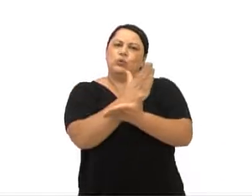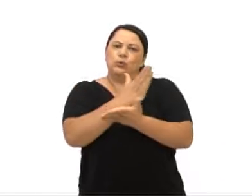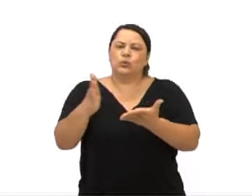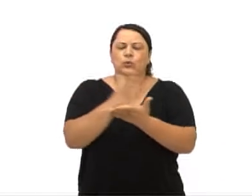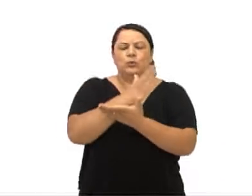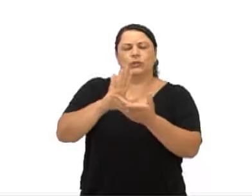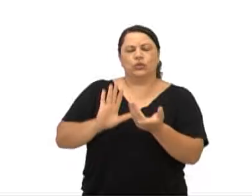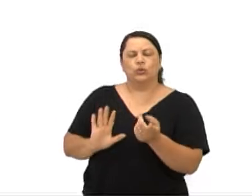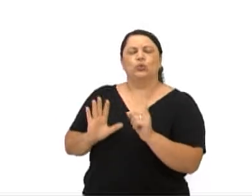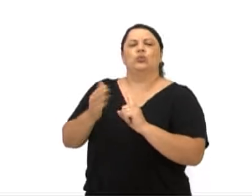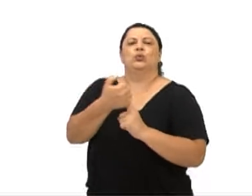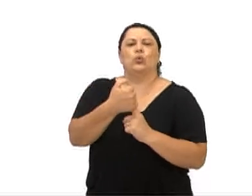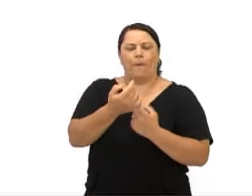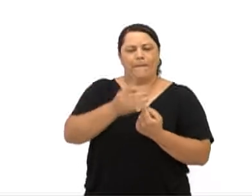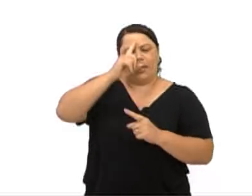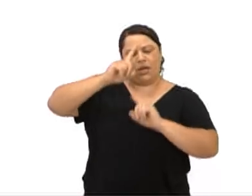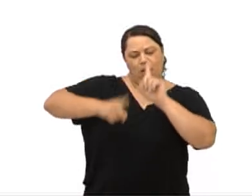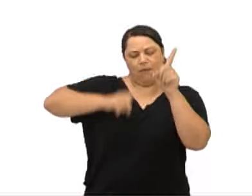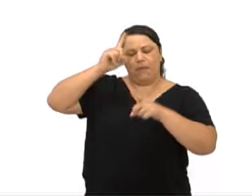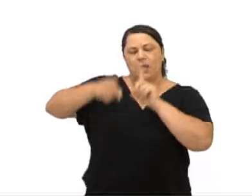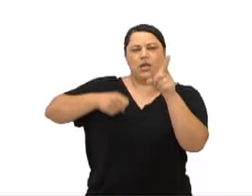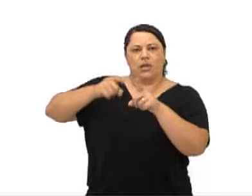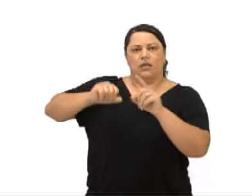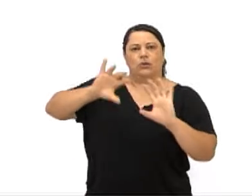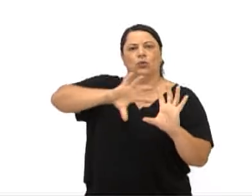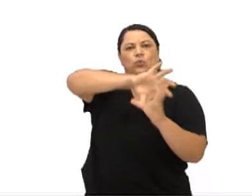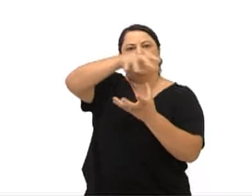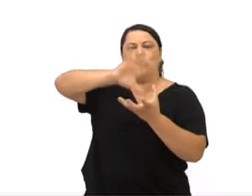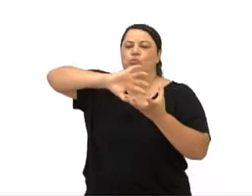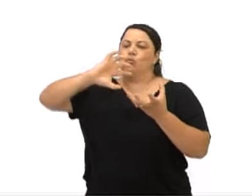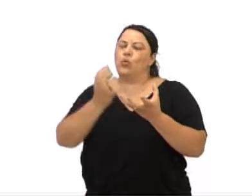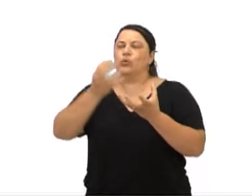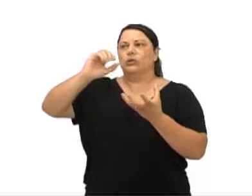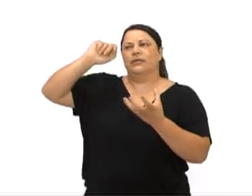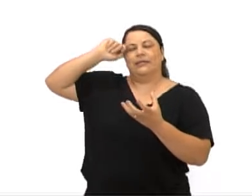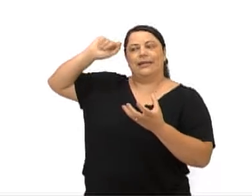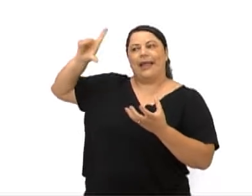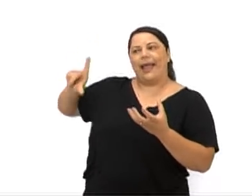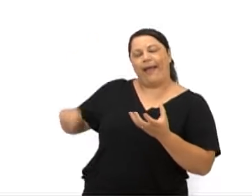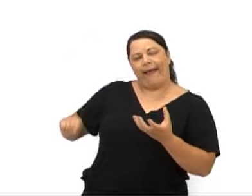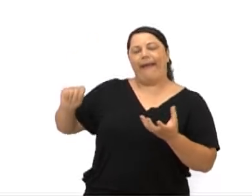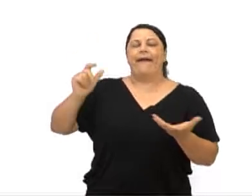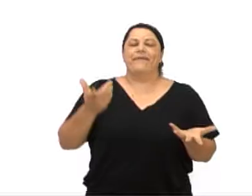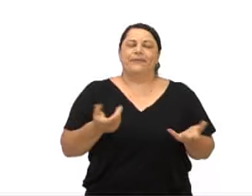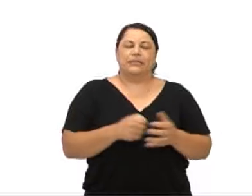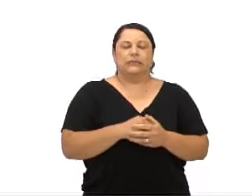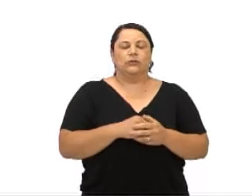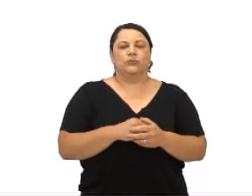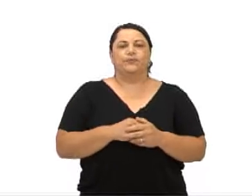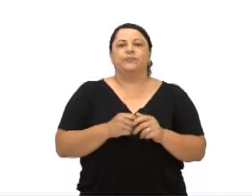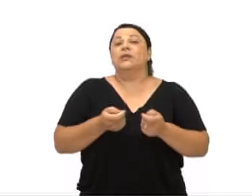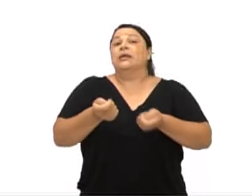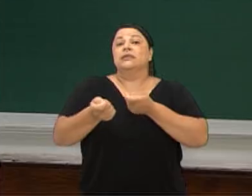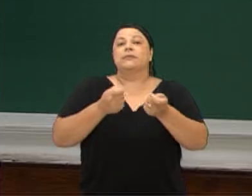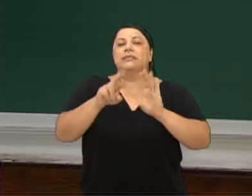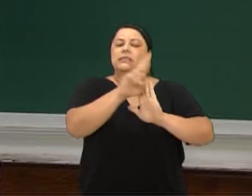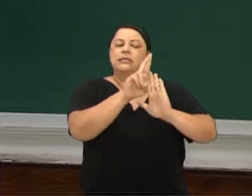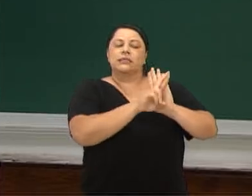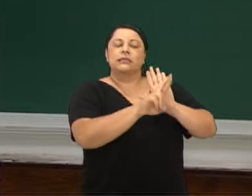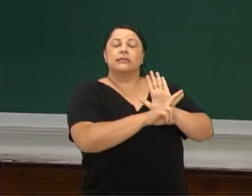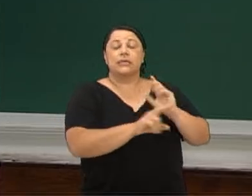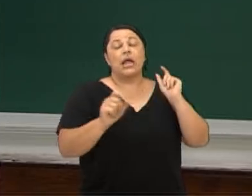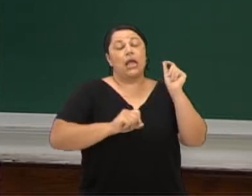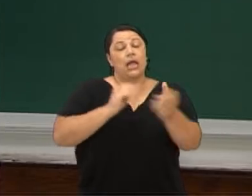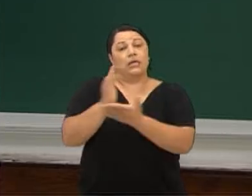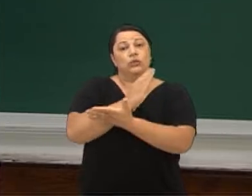domínio imperialista sobre o continente africano, bem como estabelecer as regras de tal dominação. Então, gente, esse dividir por quê? Lembrando,